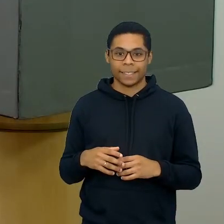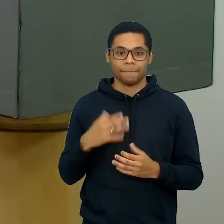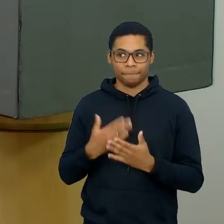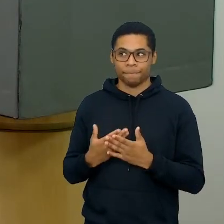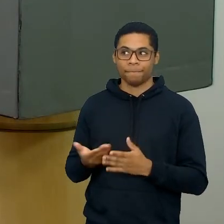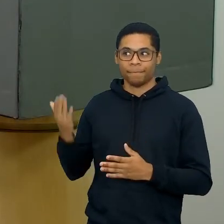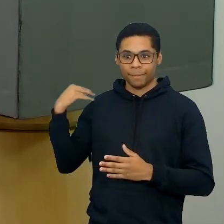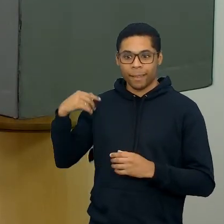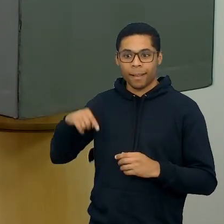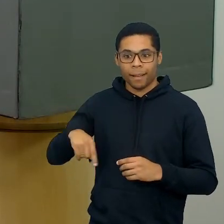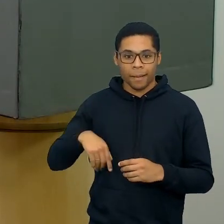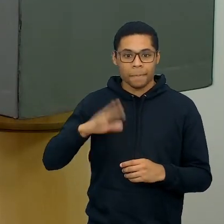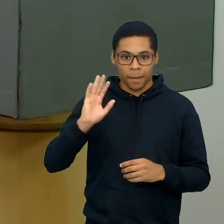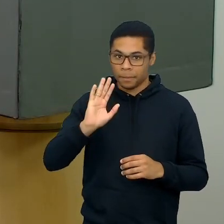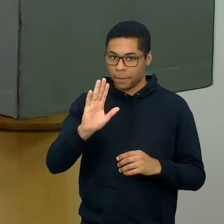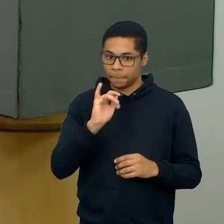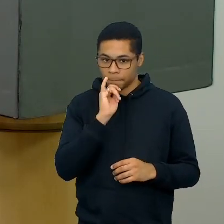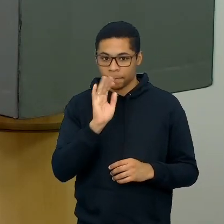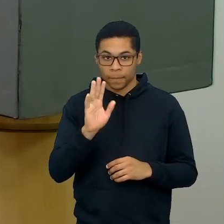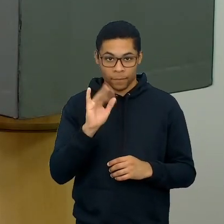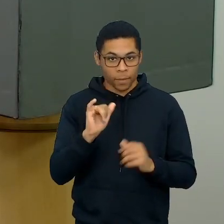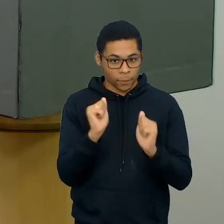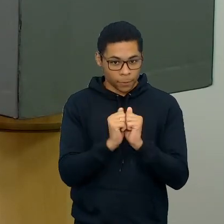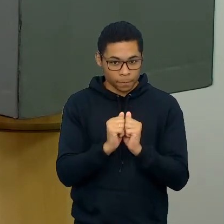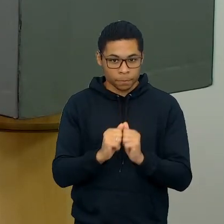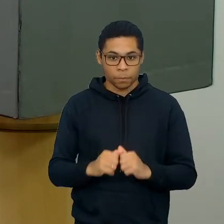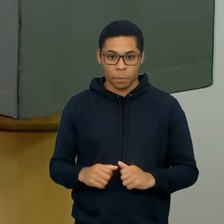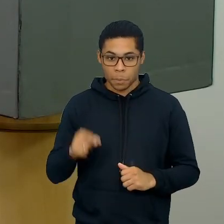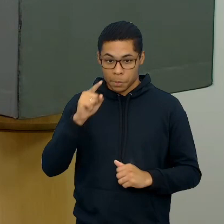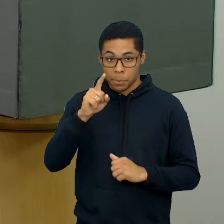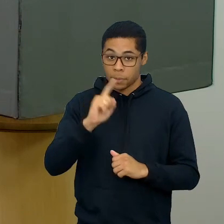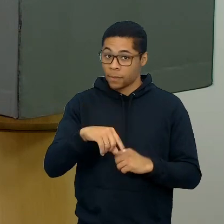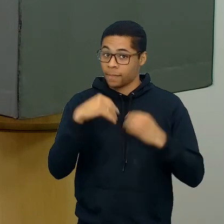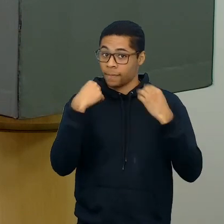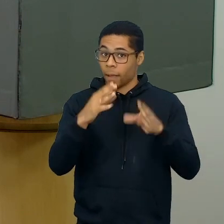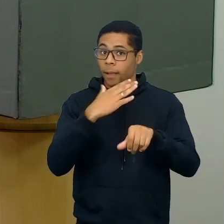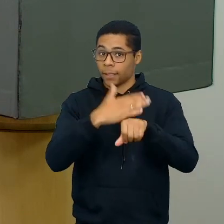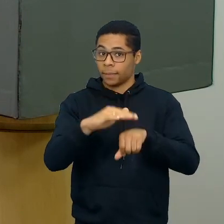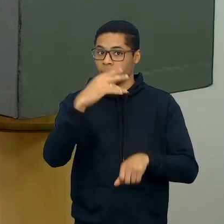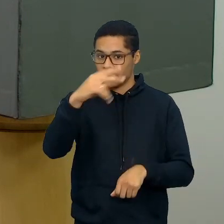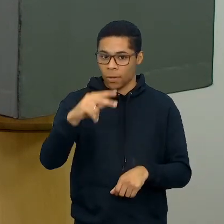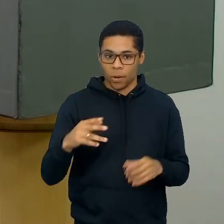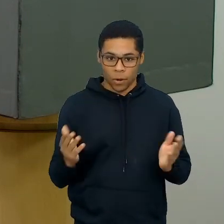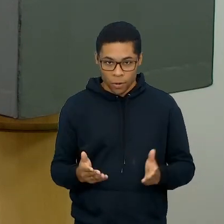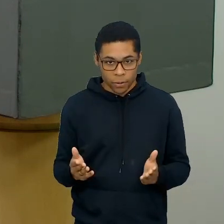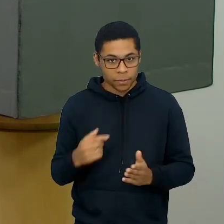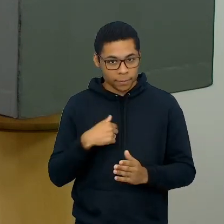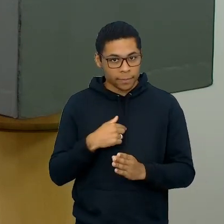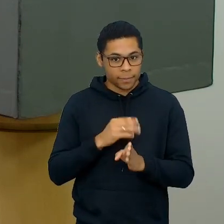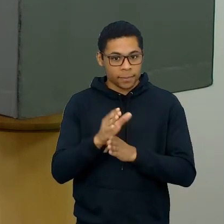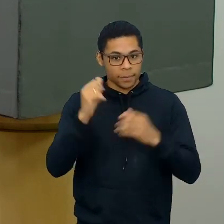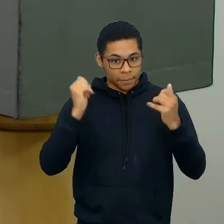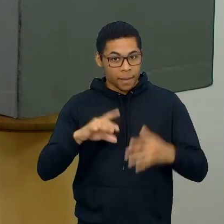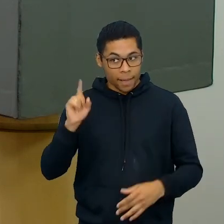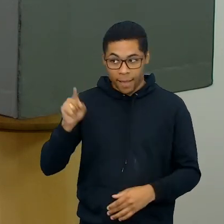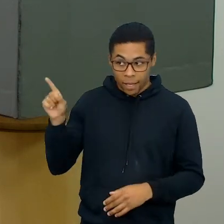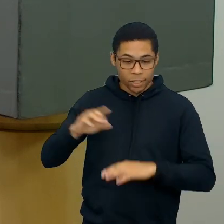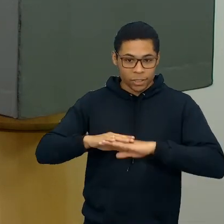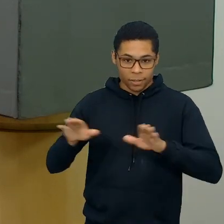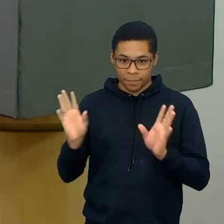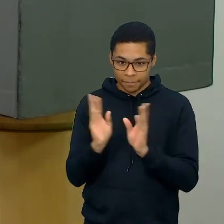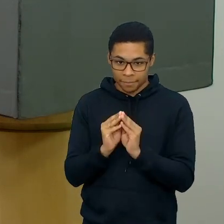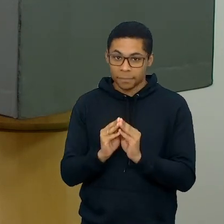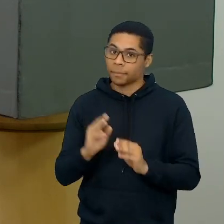passada, mas a gente vai fazer juntos. Essa é a lição que eu estou passando para você. Por hoje o recado é esse.